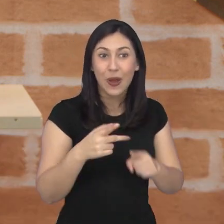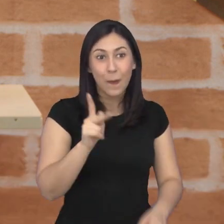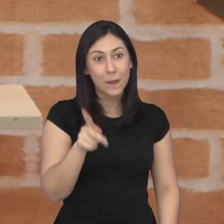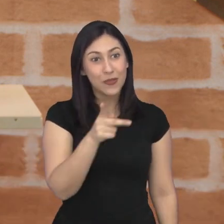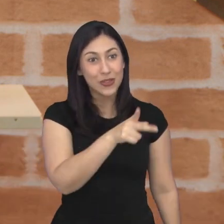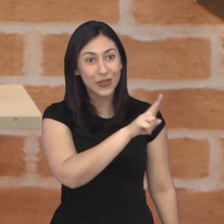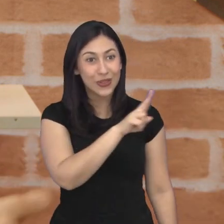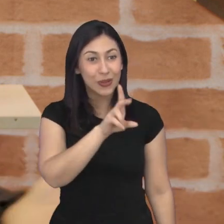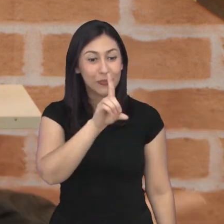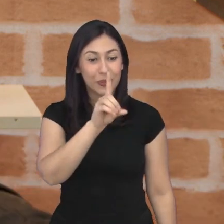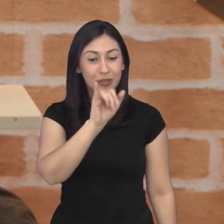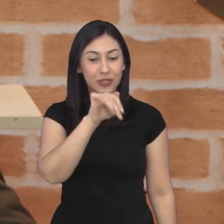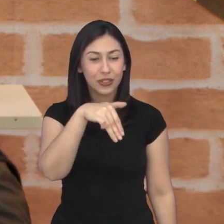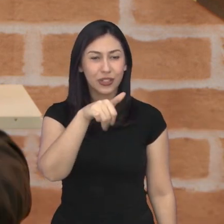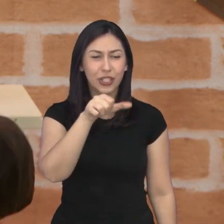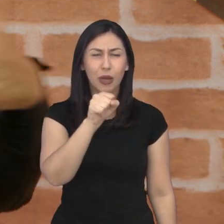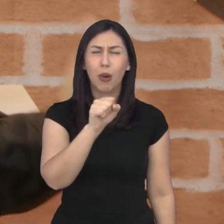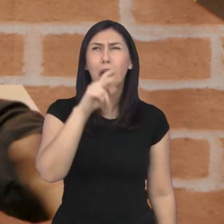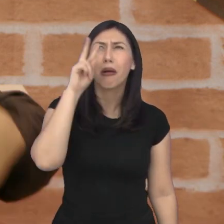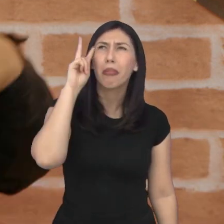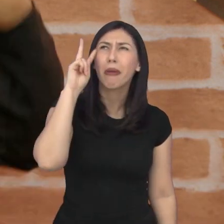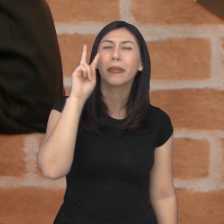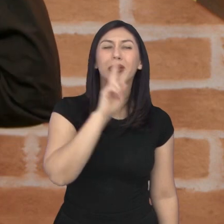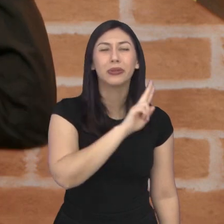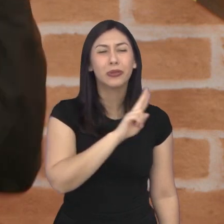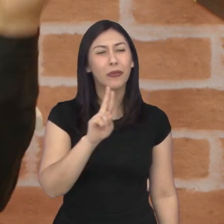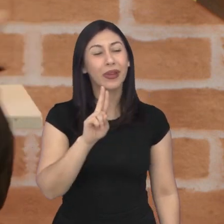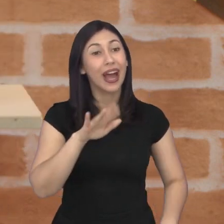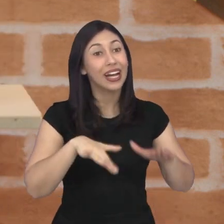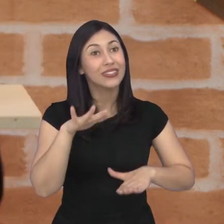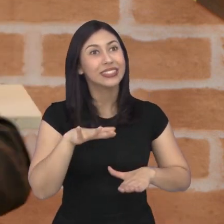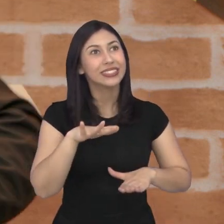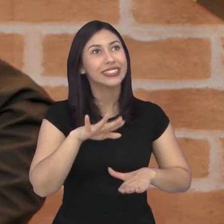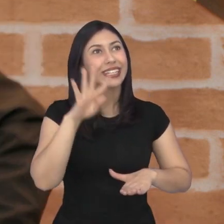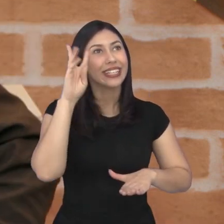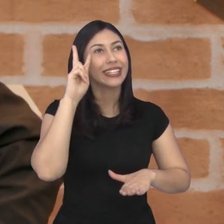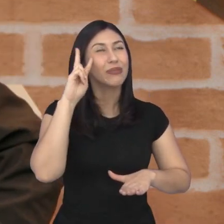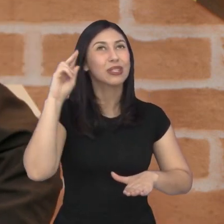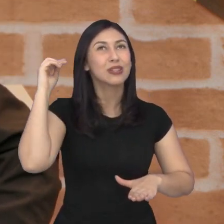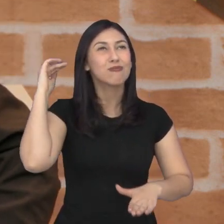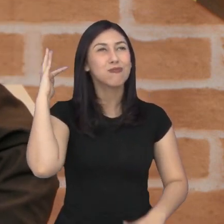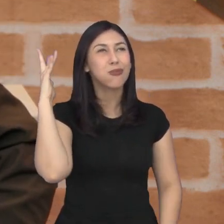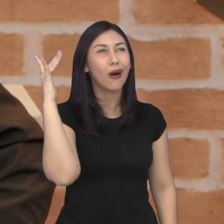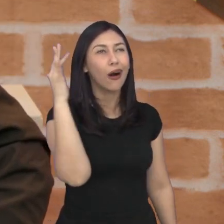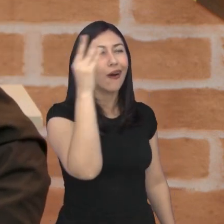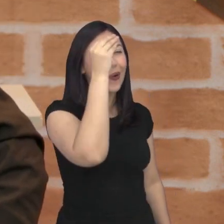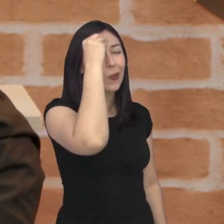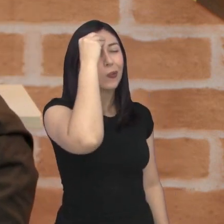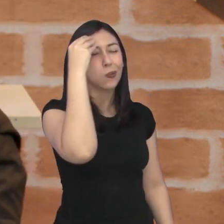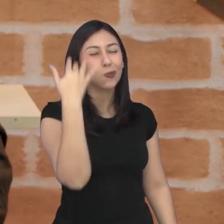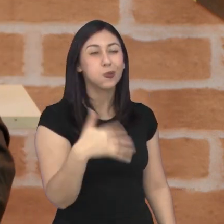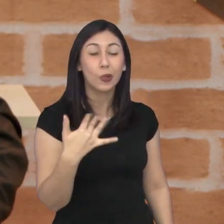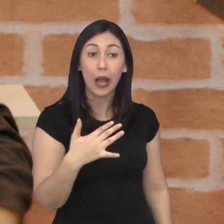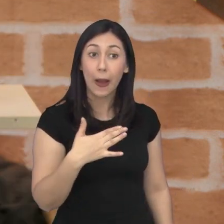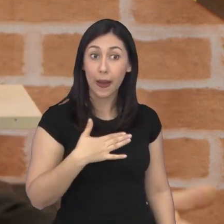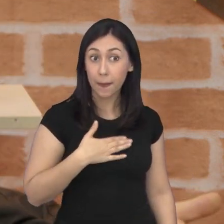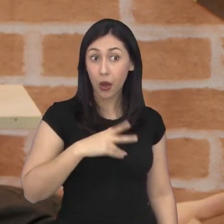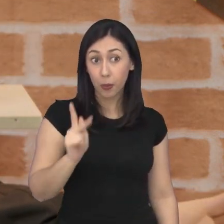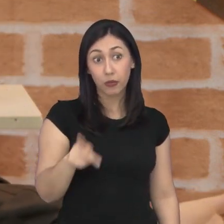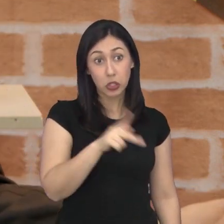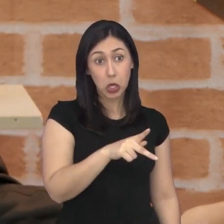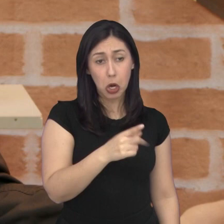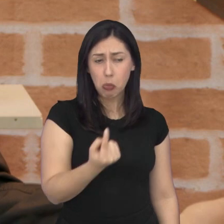sobre o meu professor Dimas, lembrei do nome dele, é interessante como a memória tem hora que traz coisas tudo. bem, né? E o meu professor, ele era